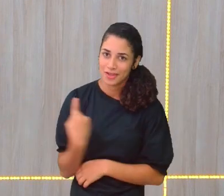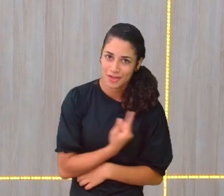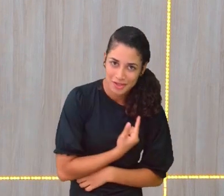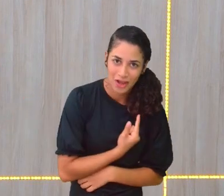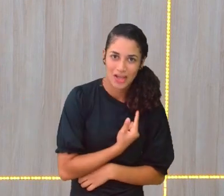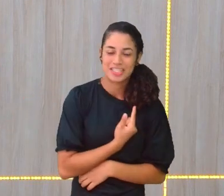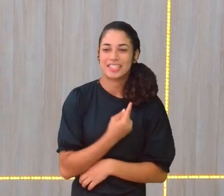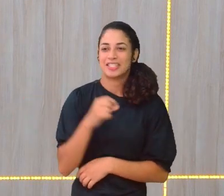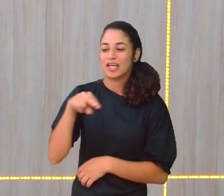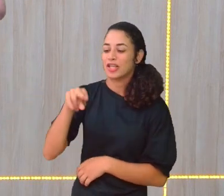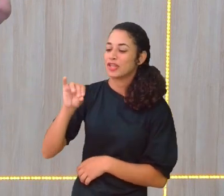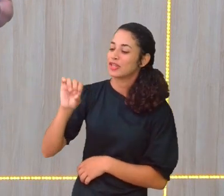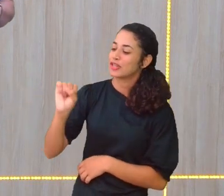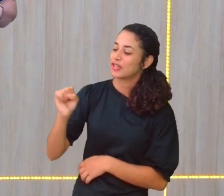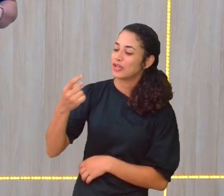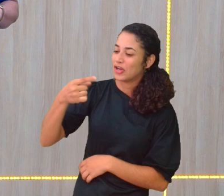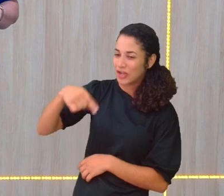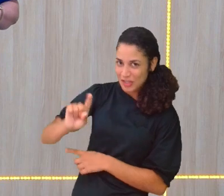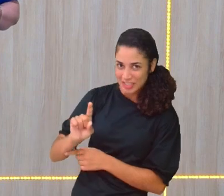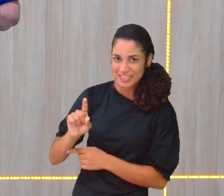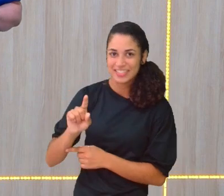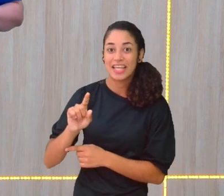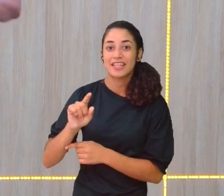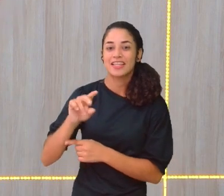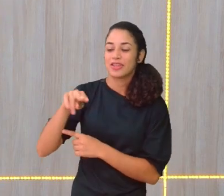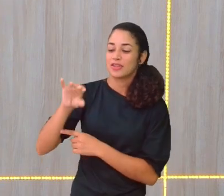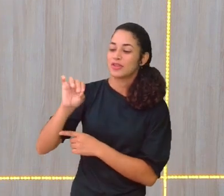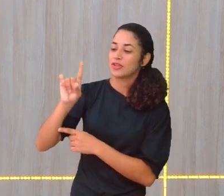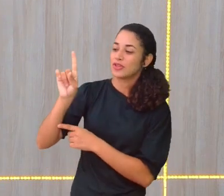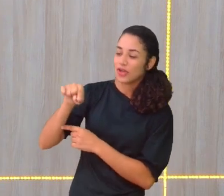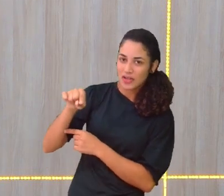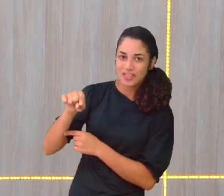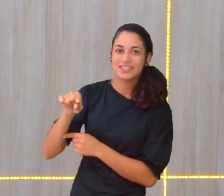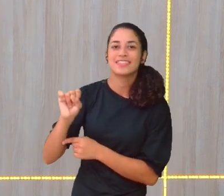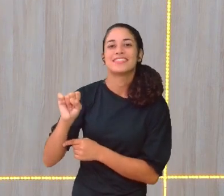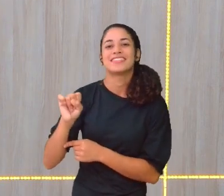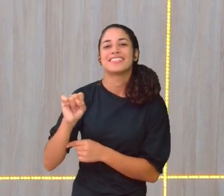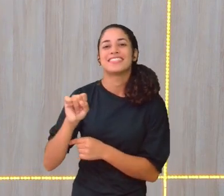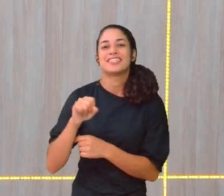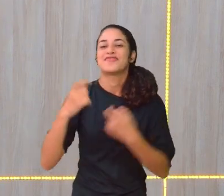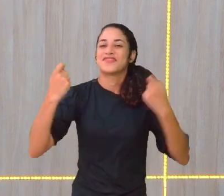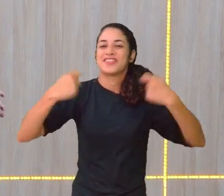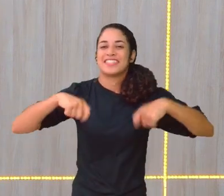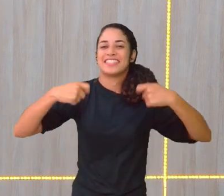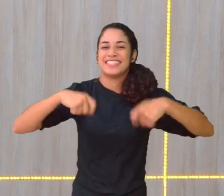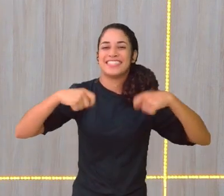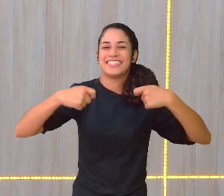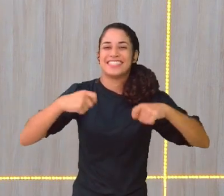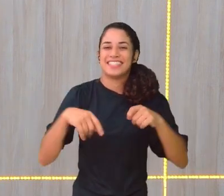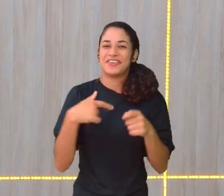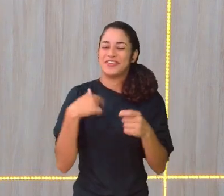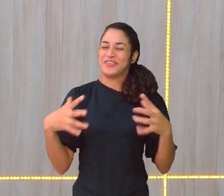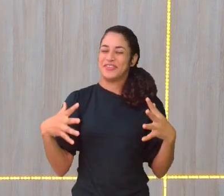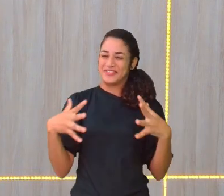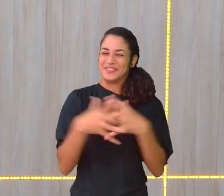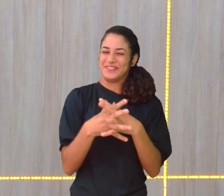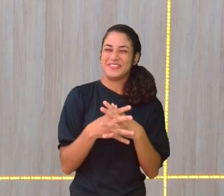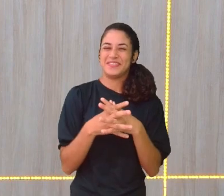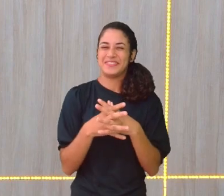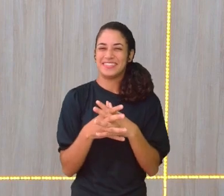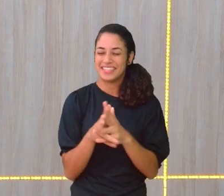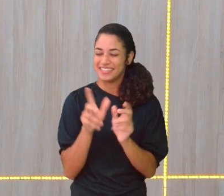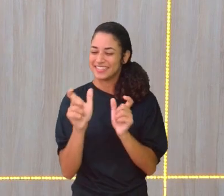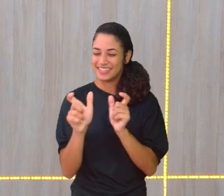nós, olha eu falando aqui a minha gramática internalizada, nós precisamos abolir, não é? Deixar para